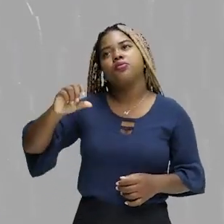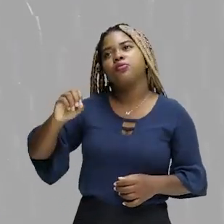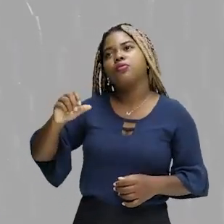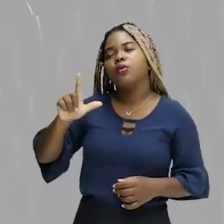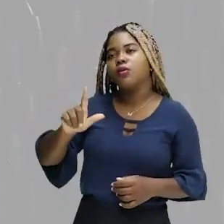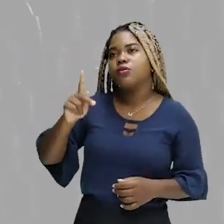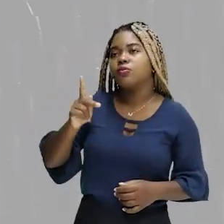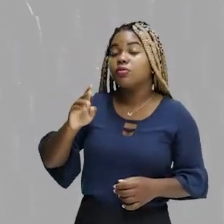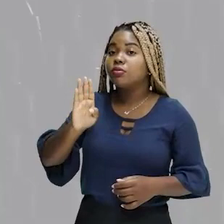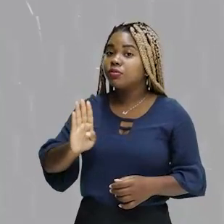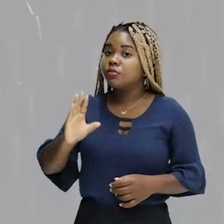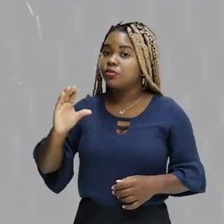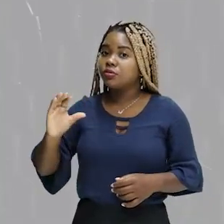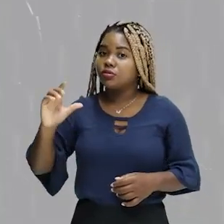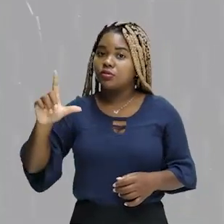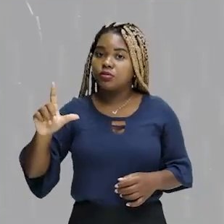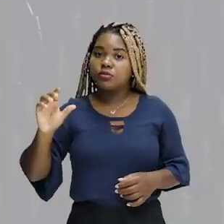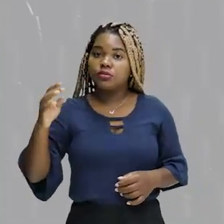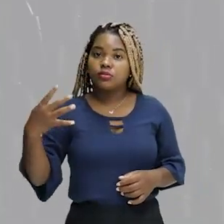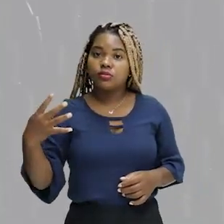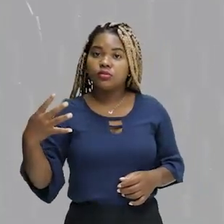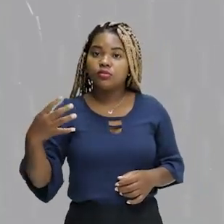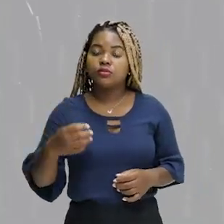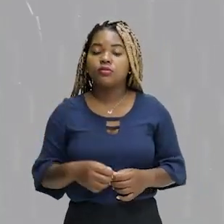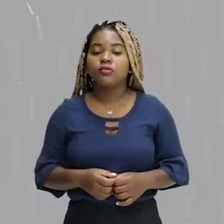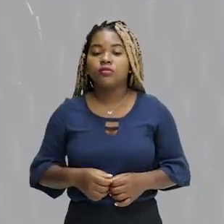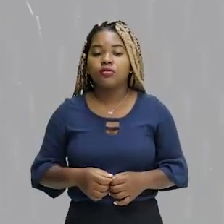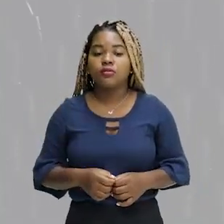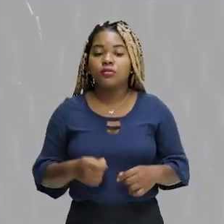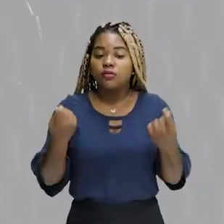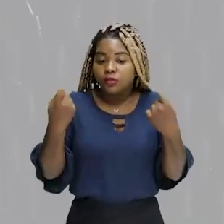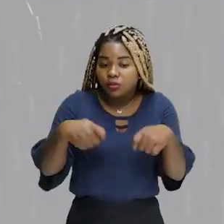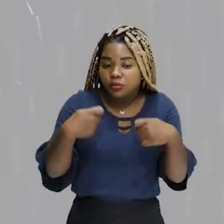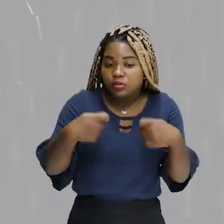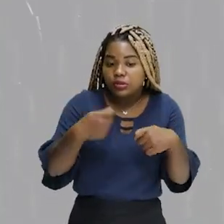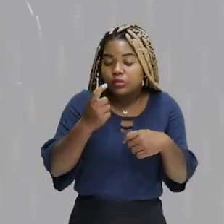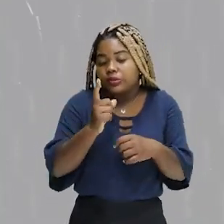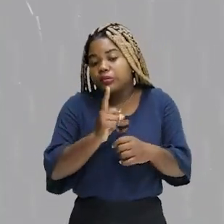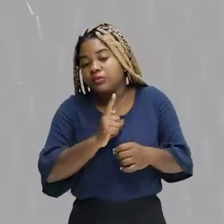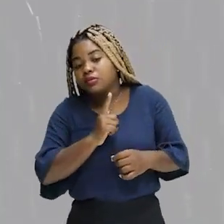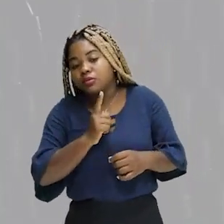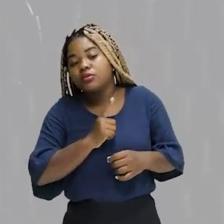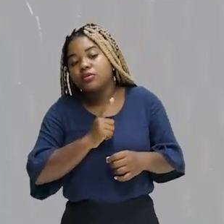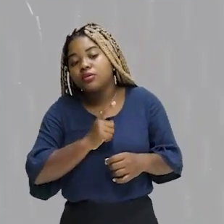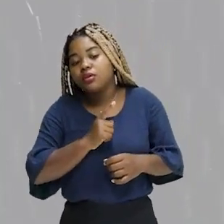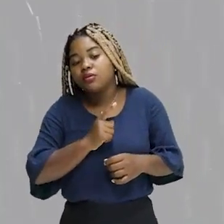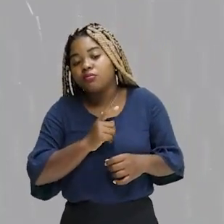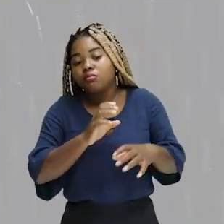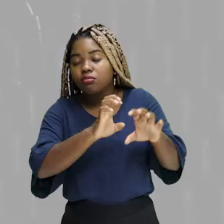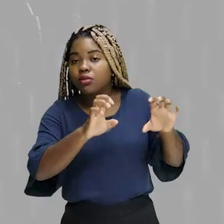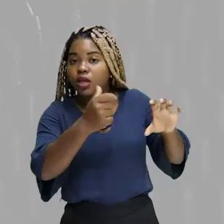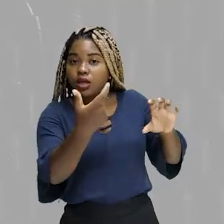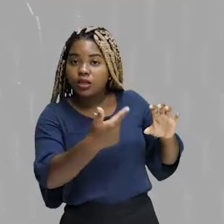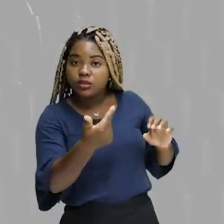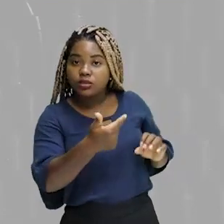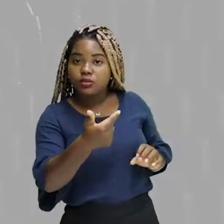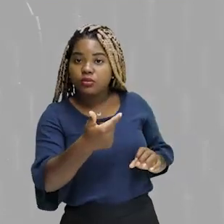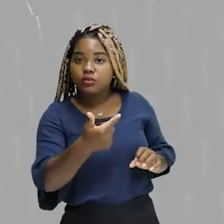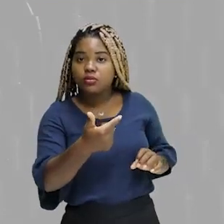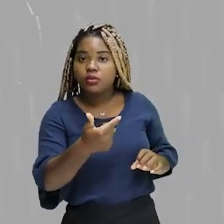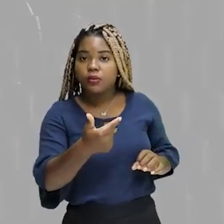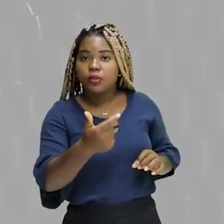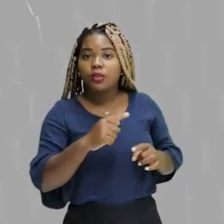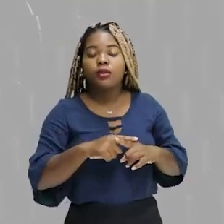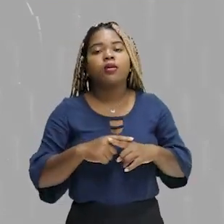PbCl4, já sei que eu preciso manter a equação 2. Ok. Mas como